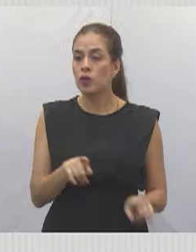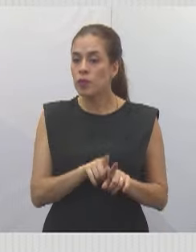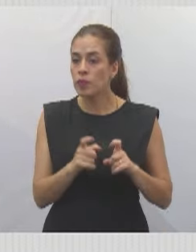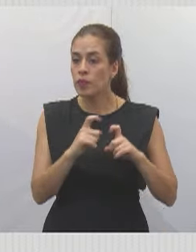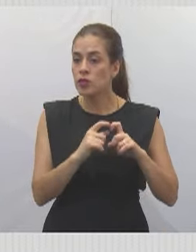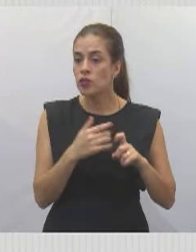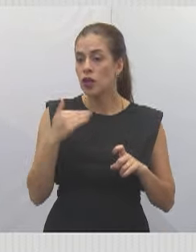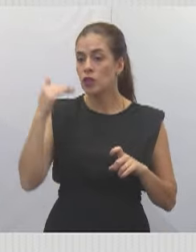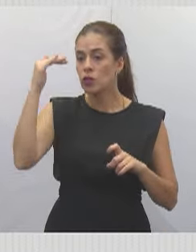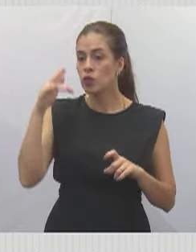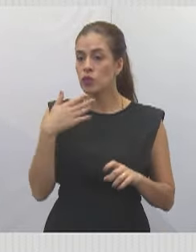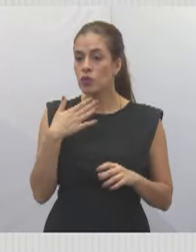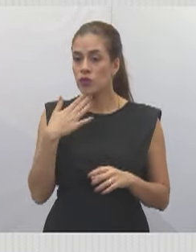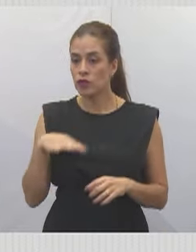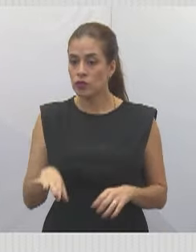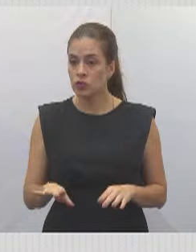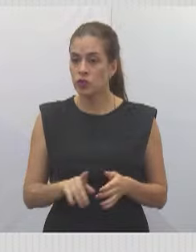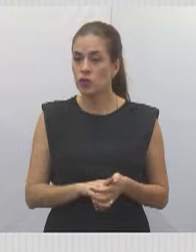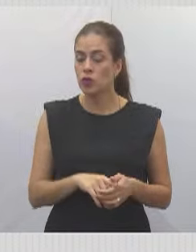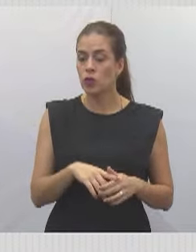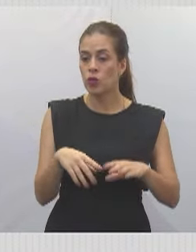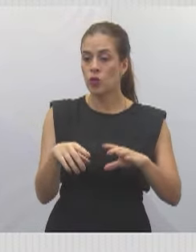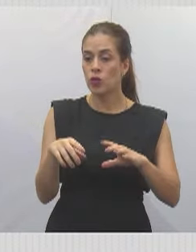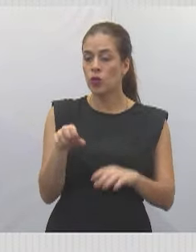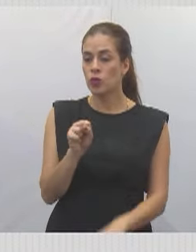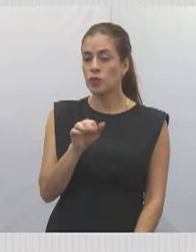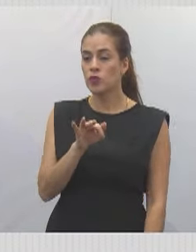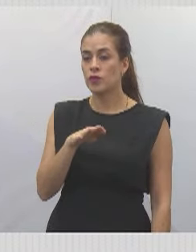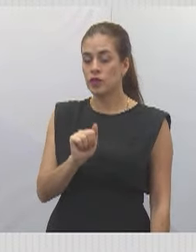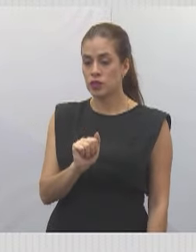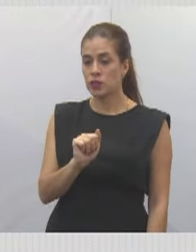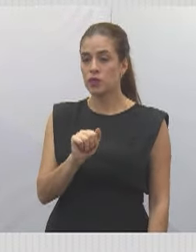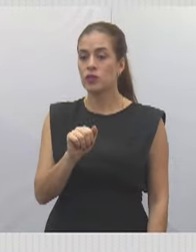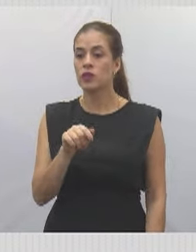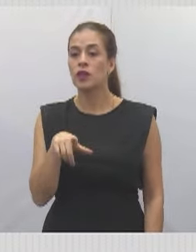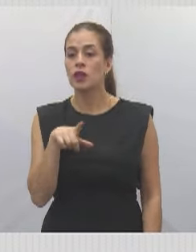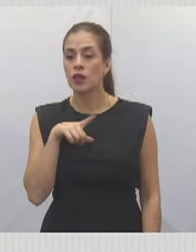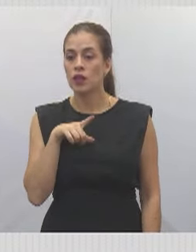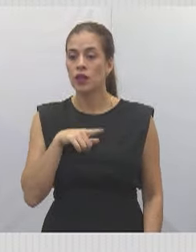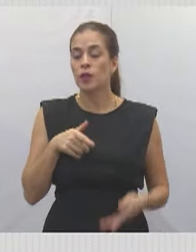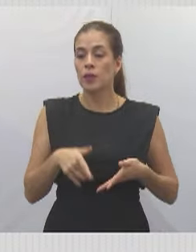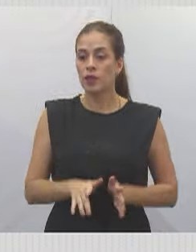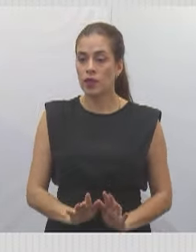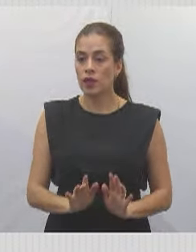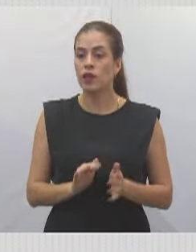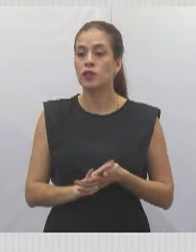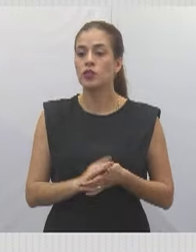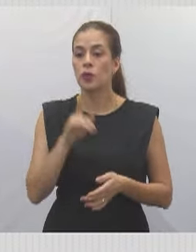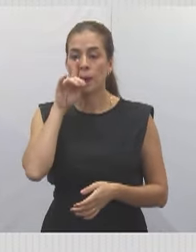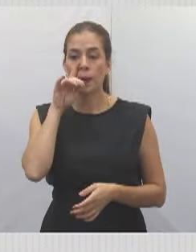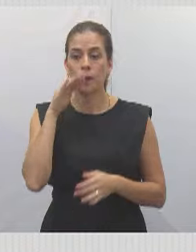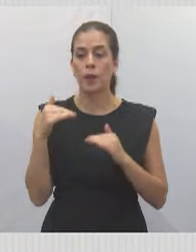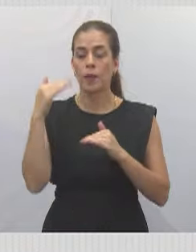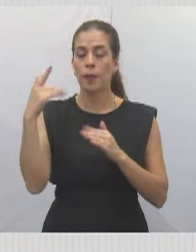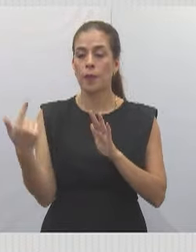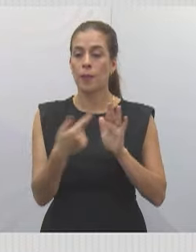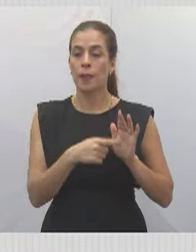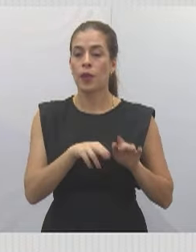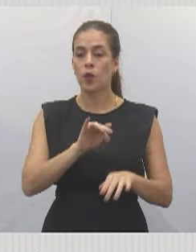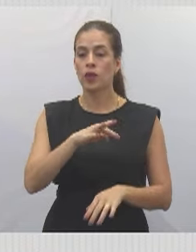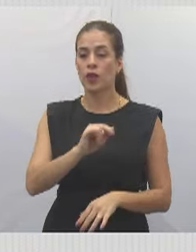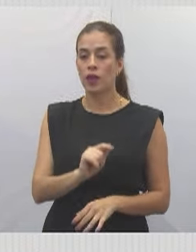Francisco, a maternidade de baixo risco e alto risco, UTI pediátrico e neonatal, UTI adulto, oncologia, nefrologia. Na